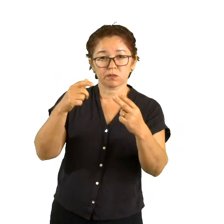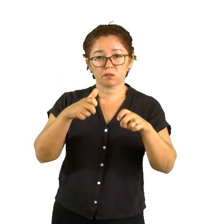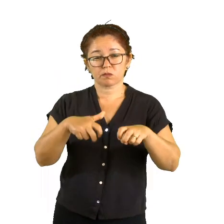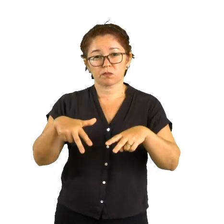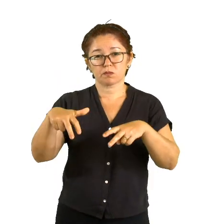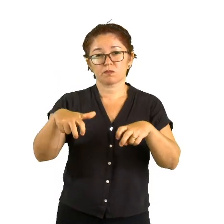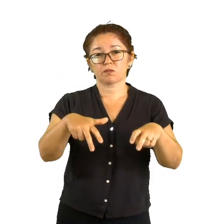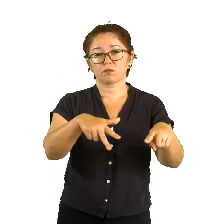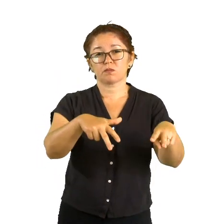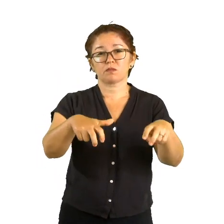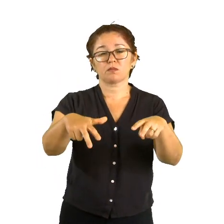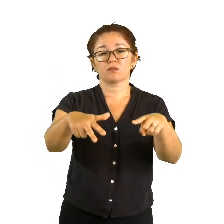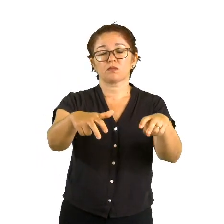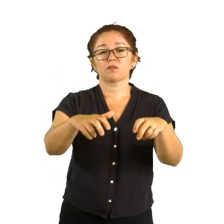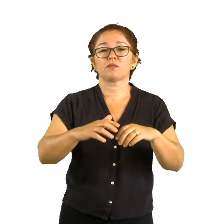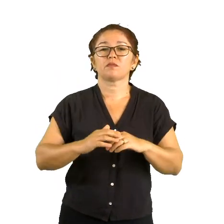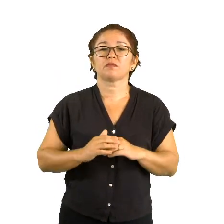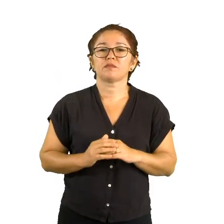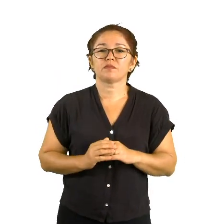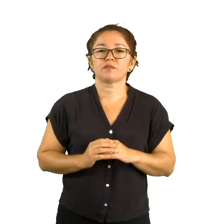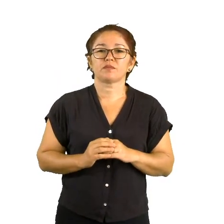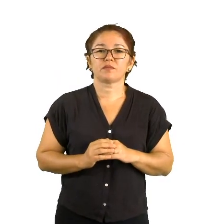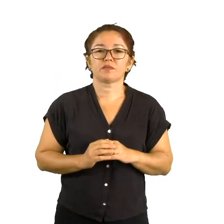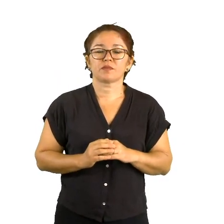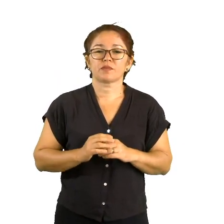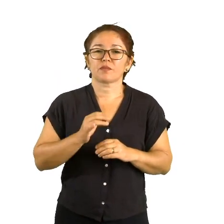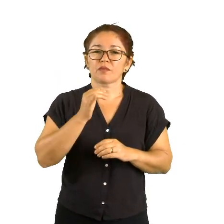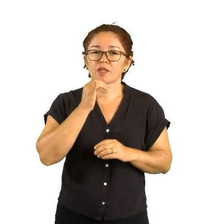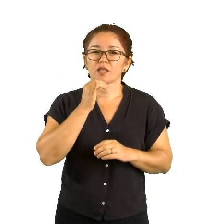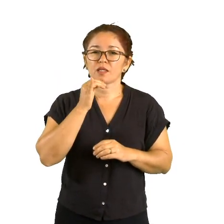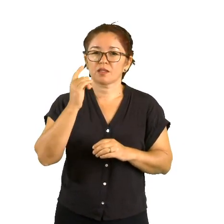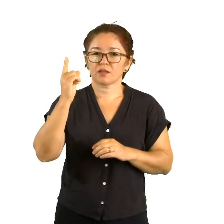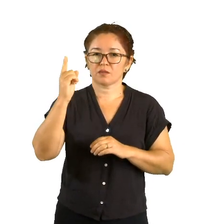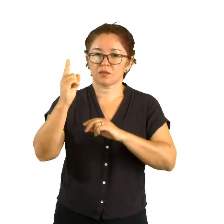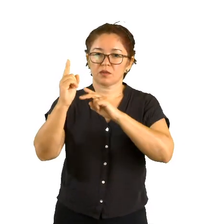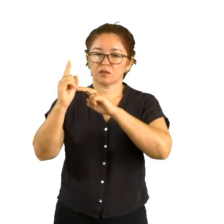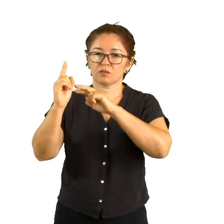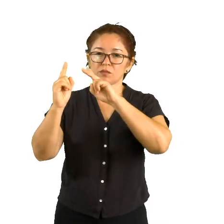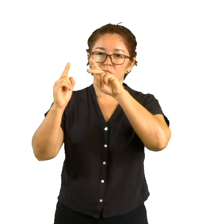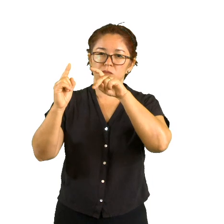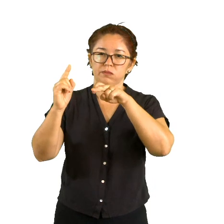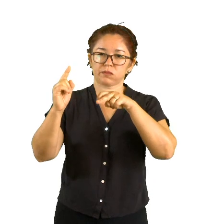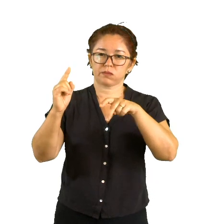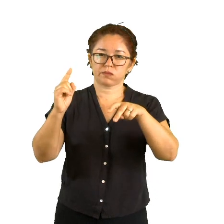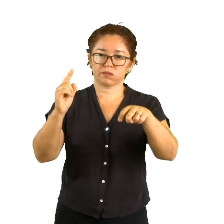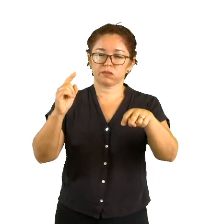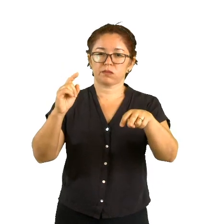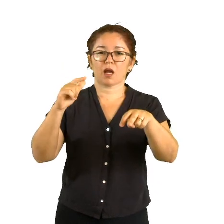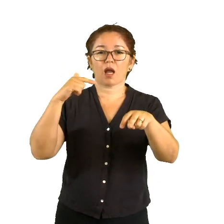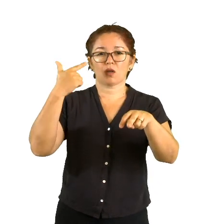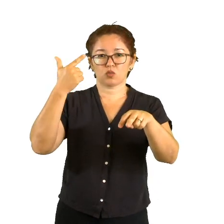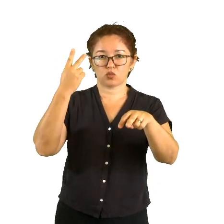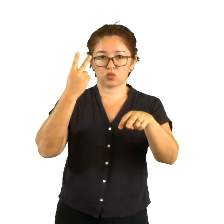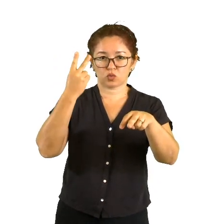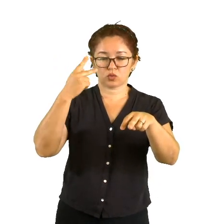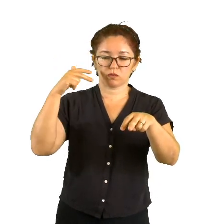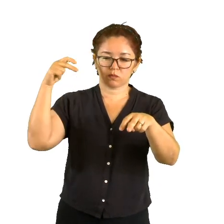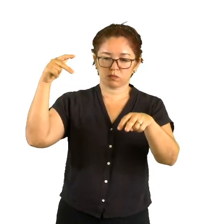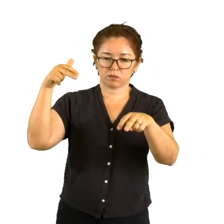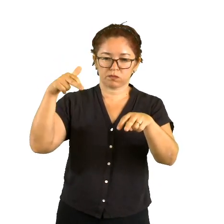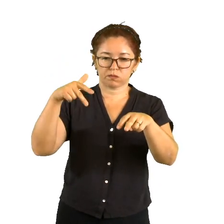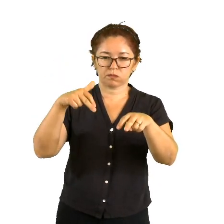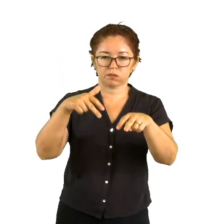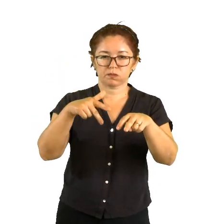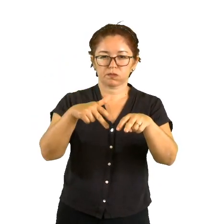que desceu depois do Neil Armstrong foi o Buzz Aldrin, né? Então eles passaram algum